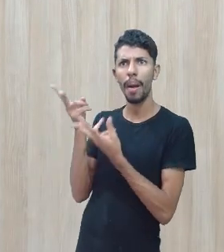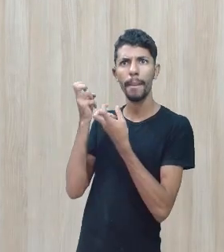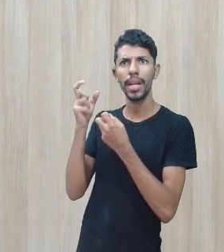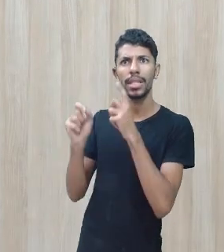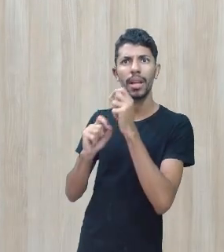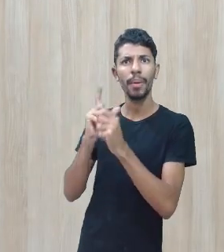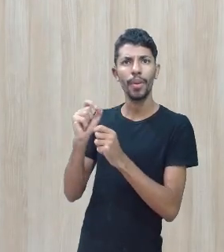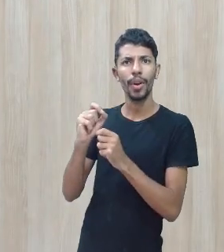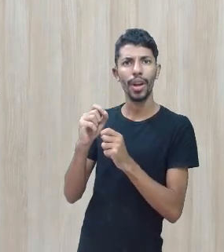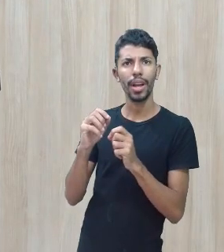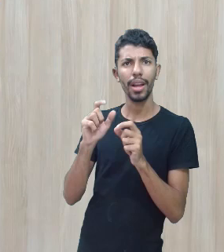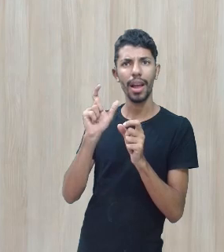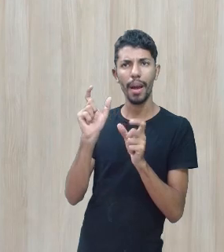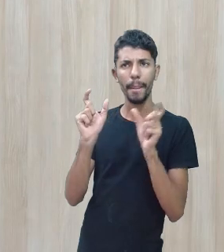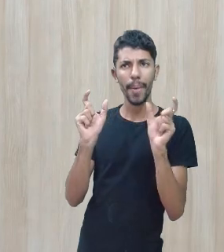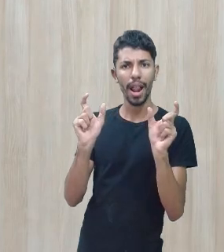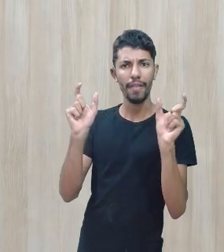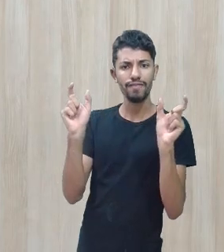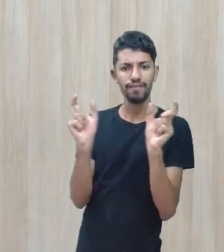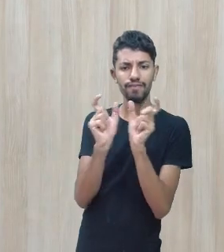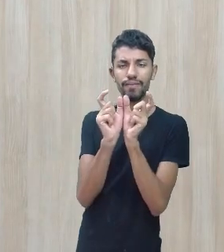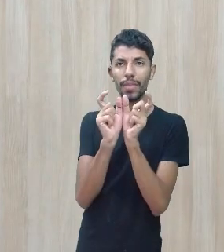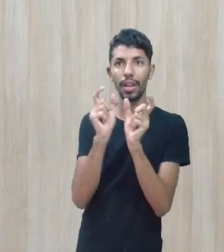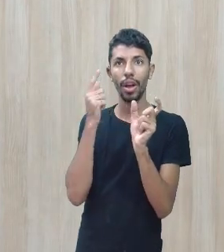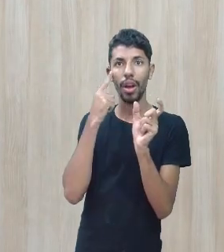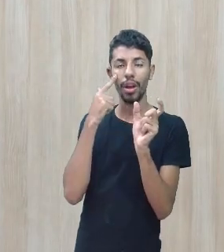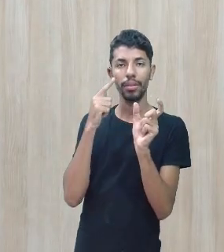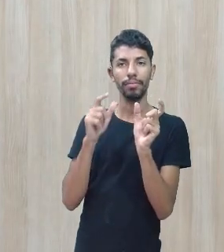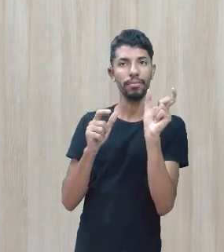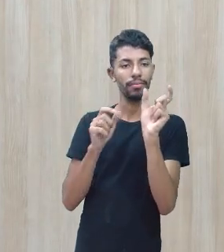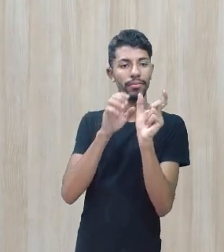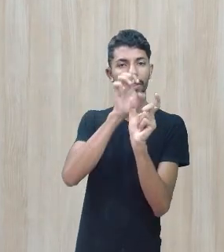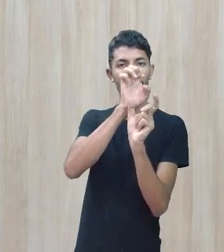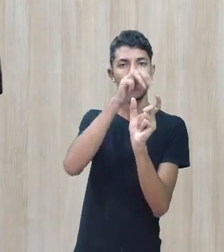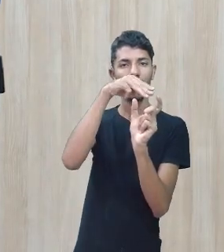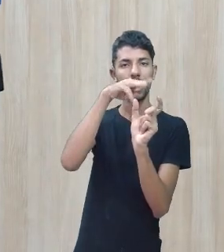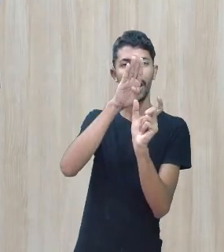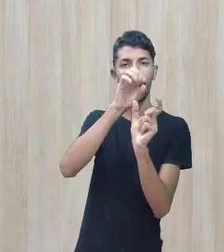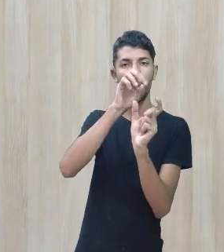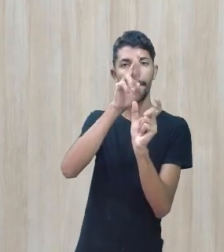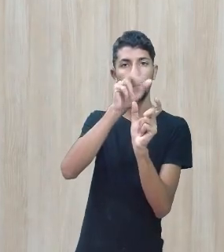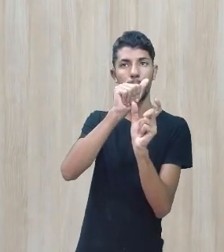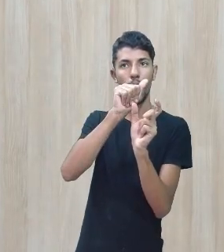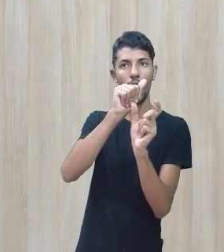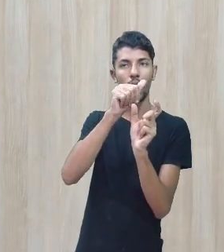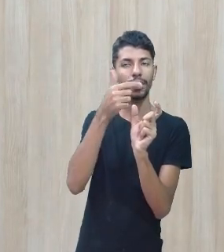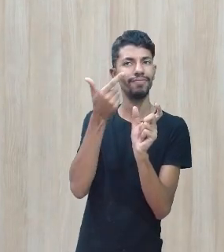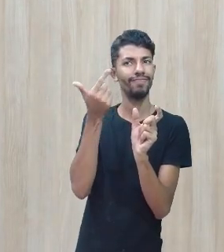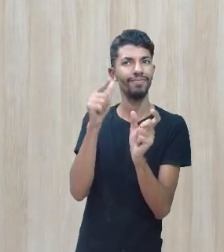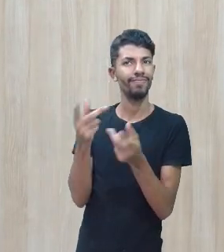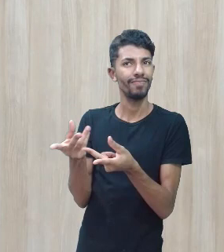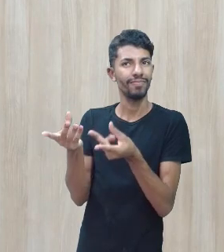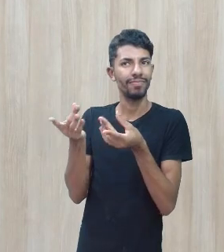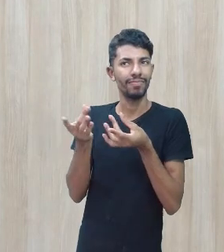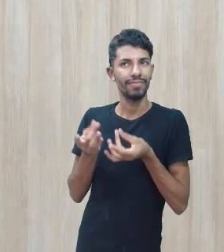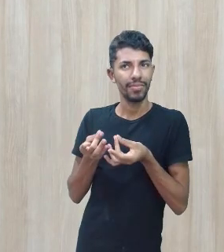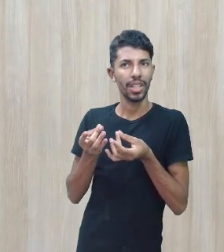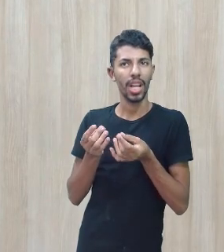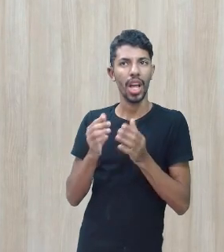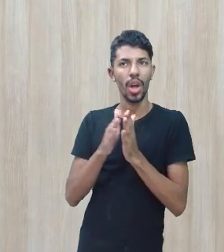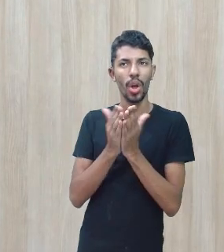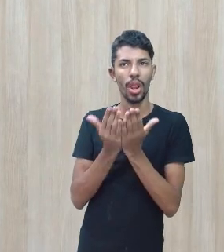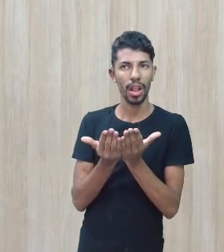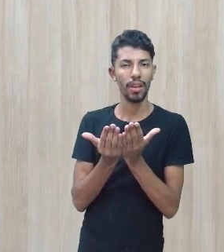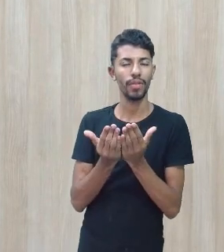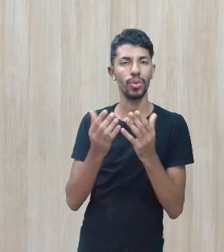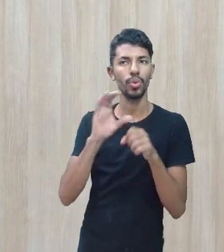não é? Nós temos aqui duas, né? Embora não tenha trazido o livro do cursinho, consegui fazer